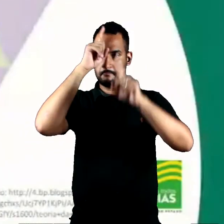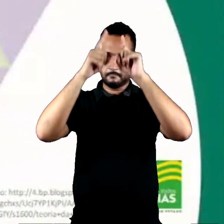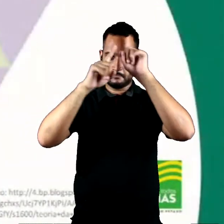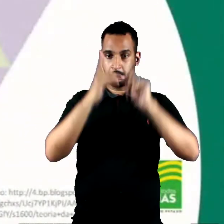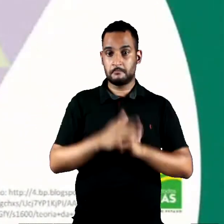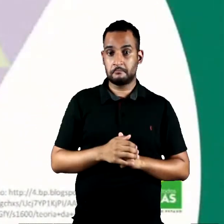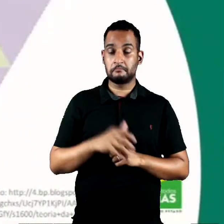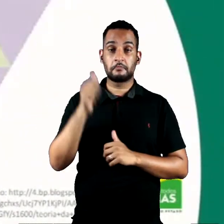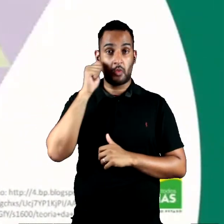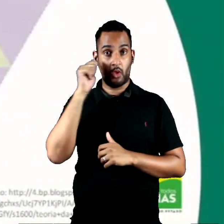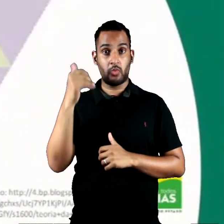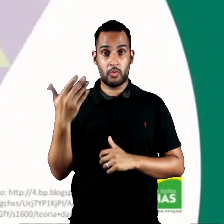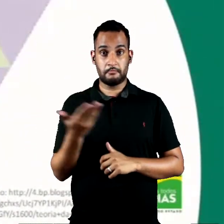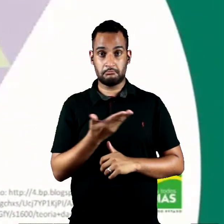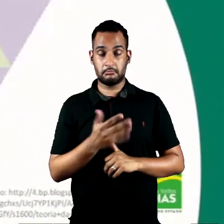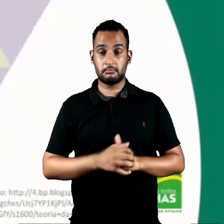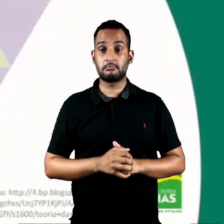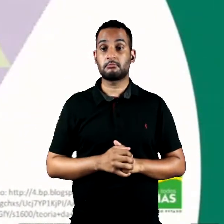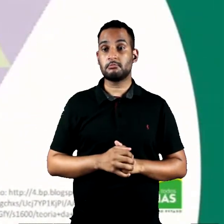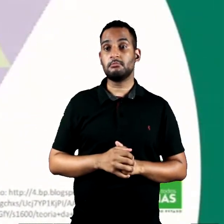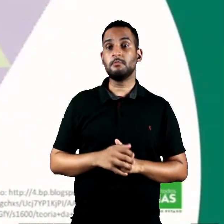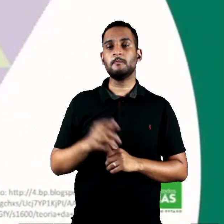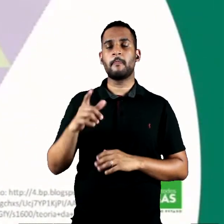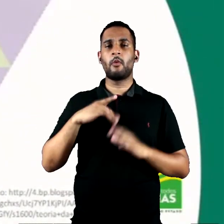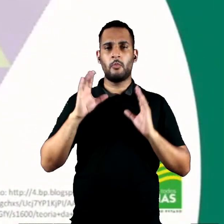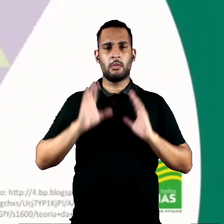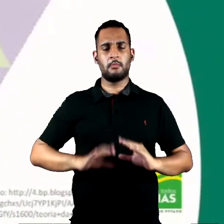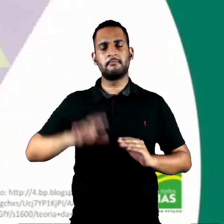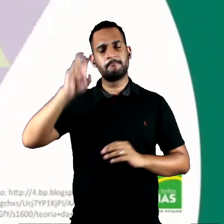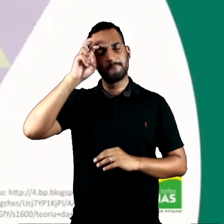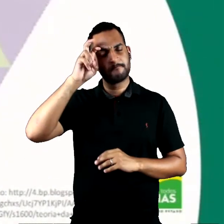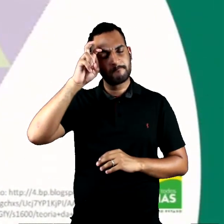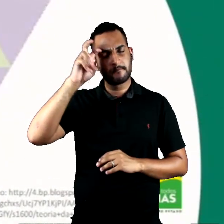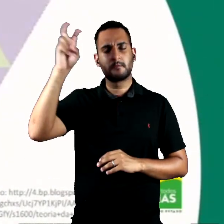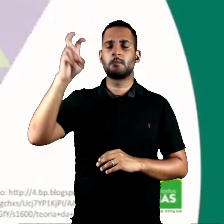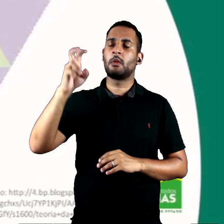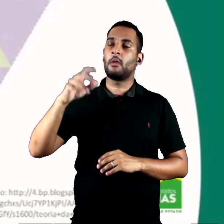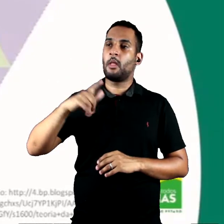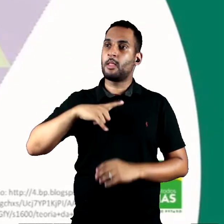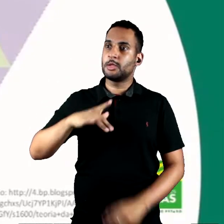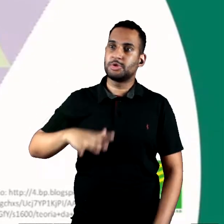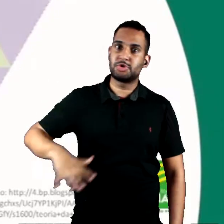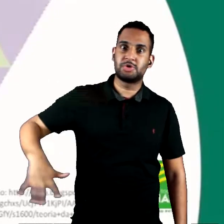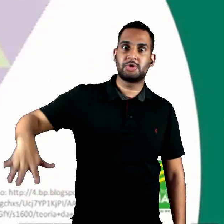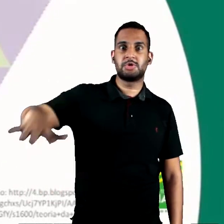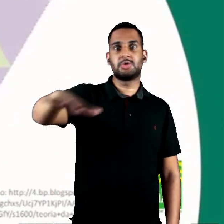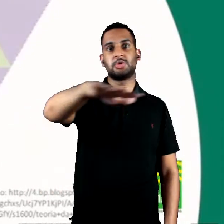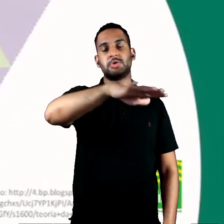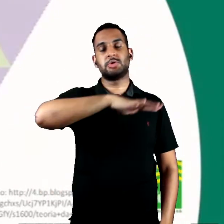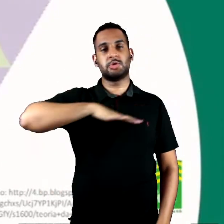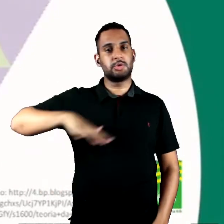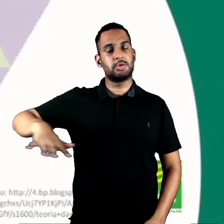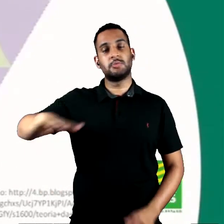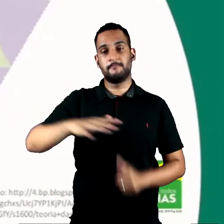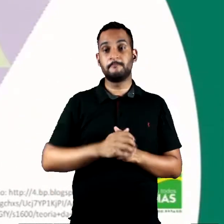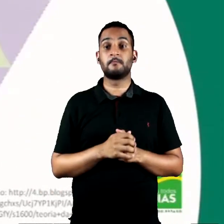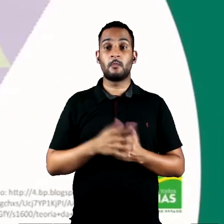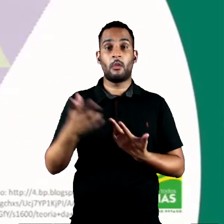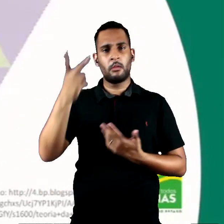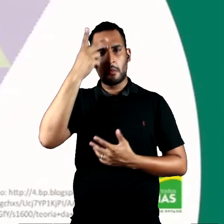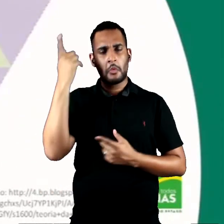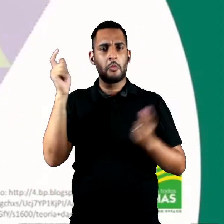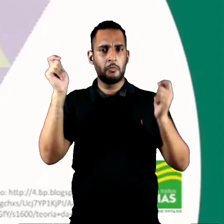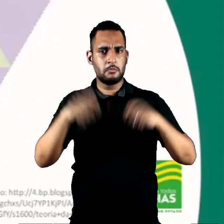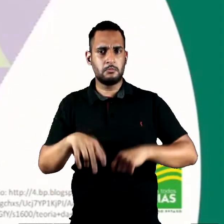Para Sternberg, o comportamento inteligente é muito amplo e ele argumenta que o sujeito